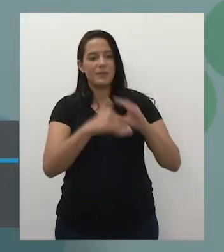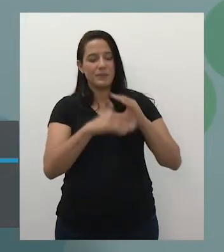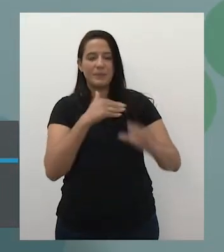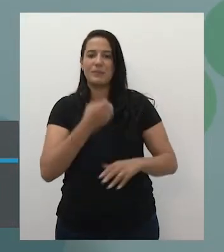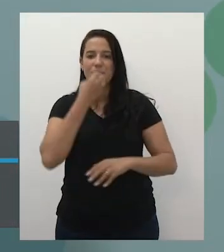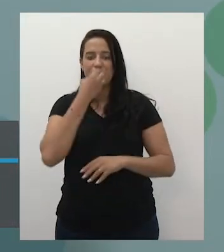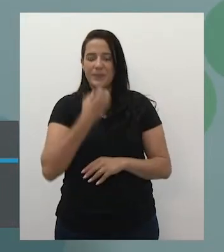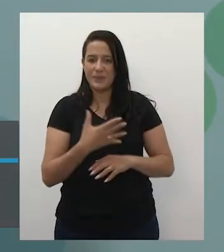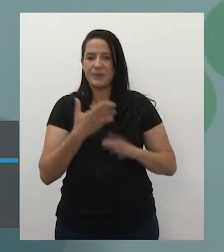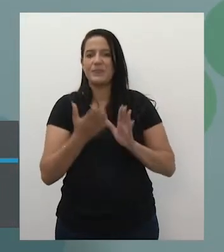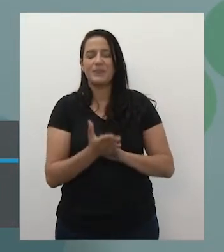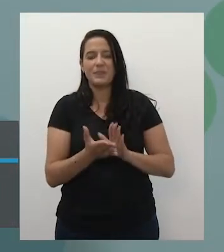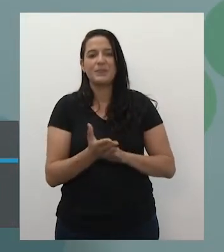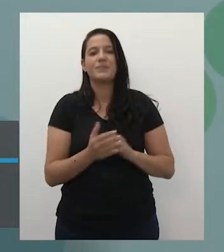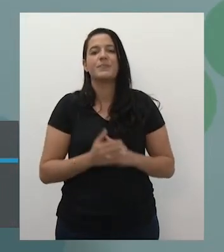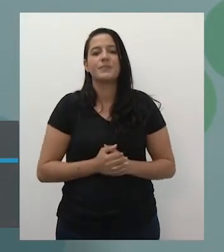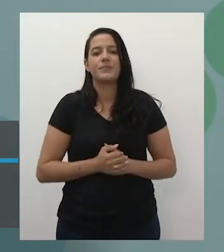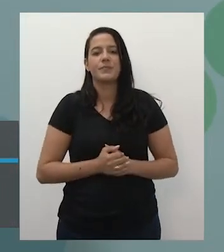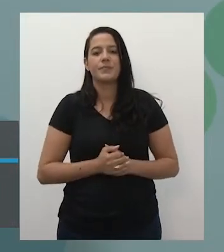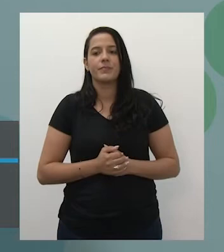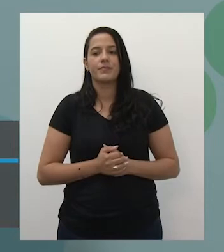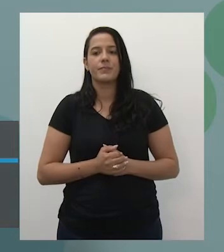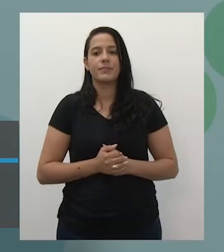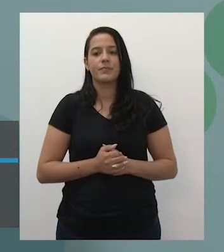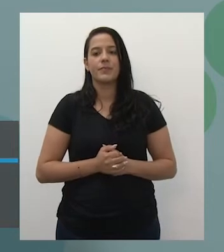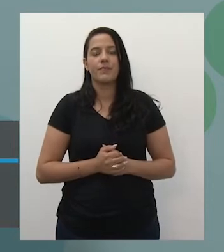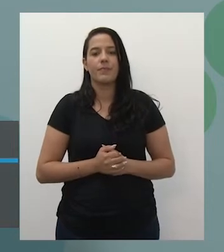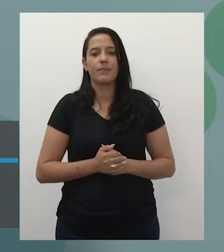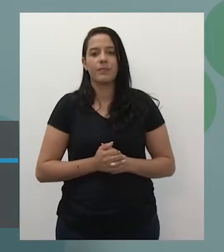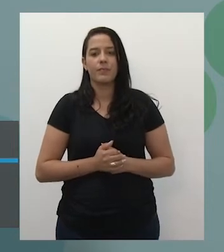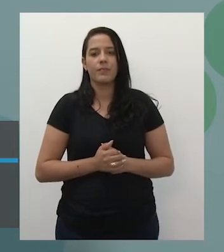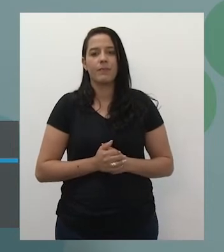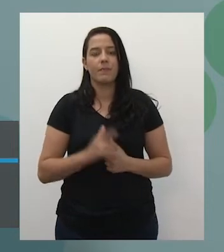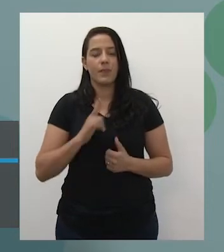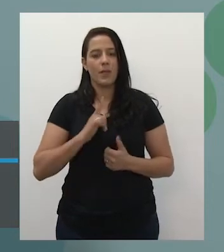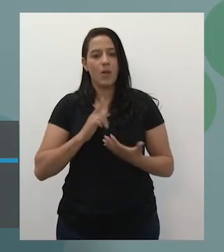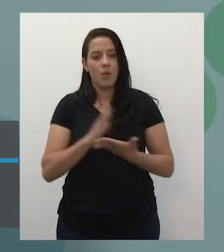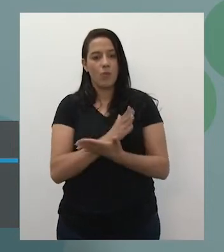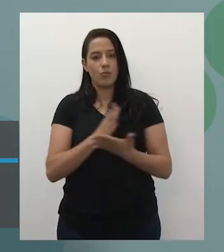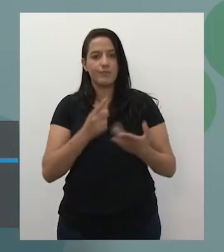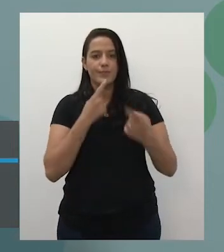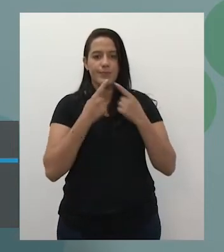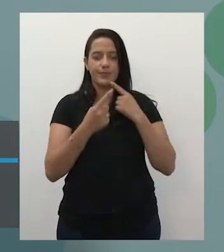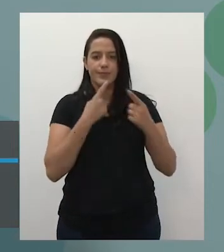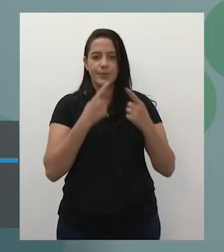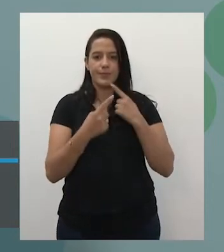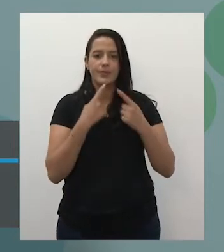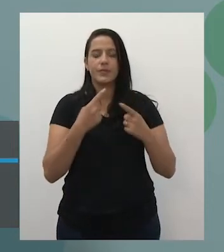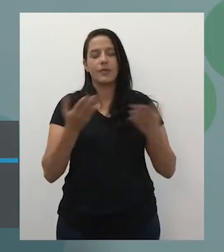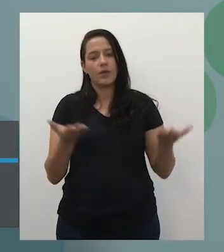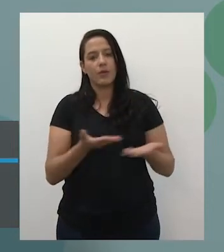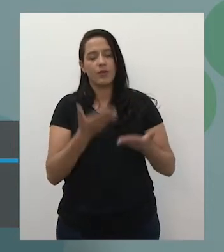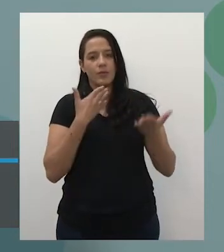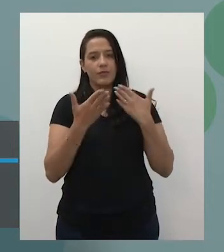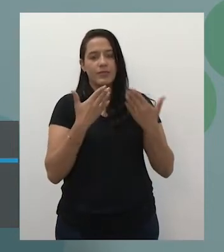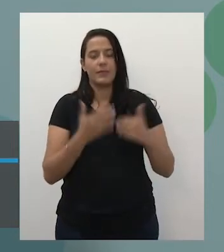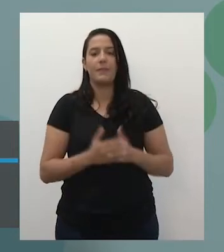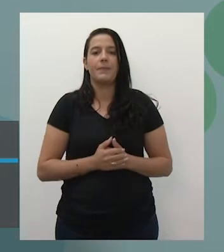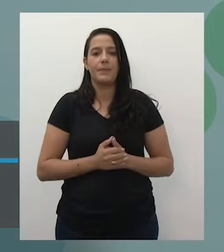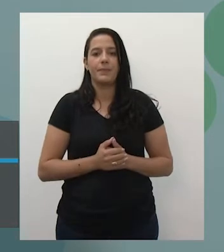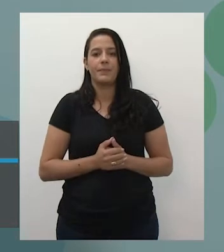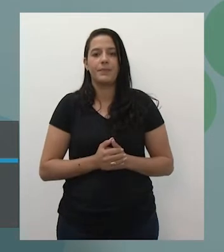muito pelo contrário, é constantemente, por isso que a gente fala em desenvolvimento, né? E o desenvolvimento, ele é constante, né? Ele é dinâmico.